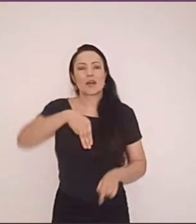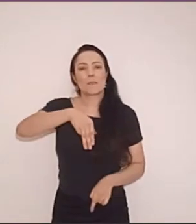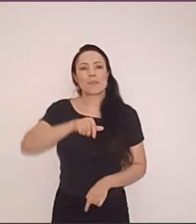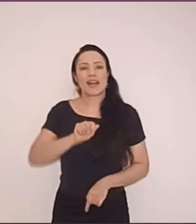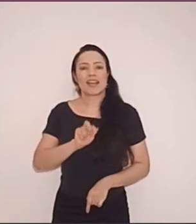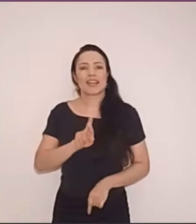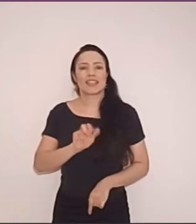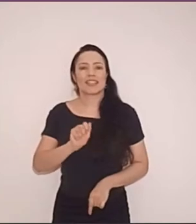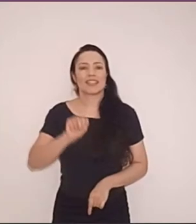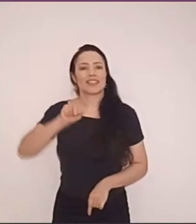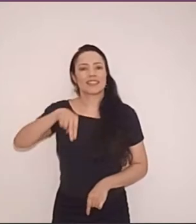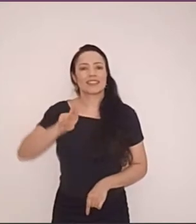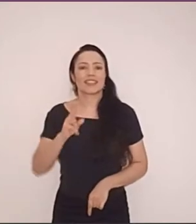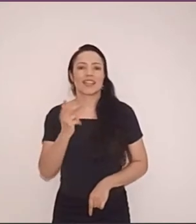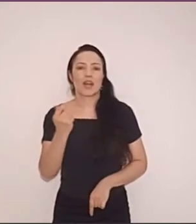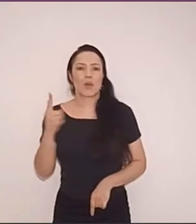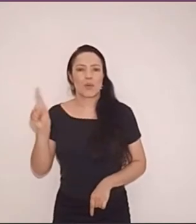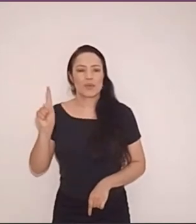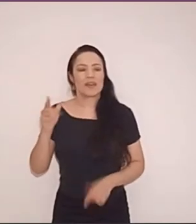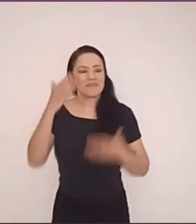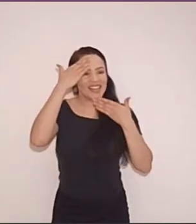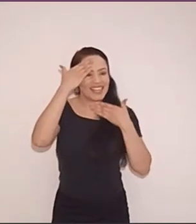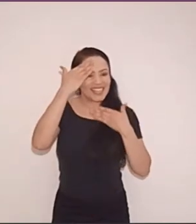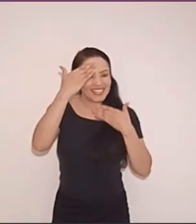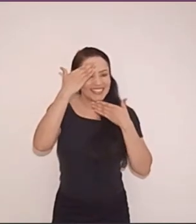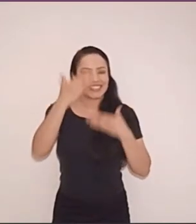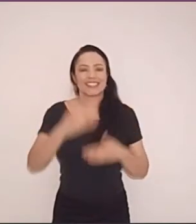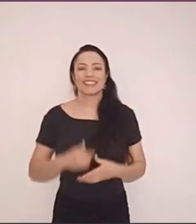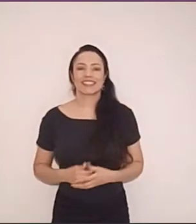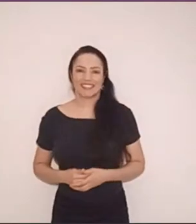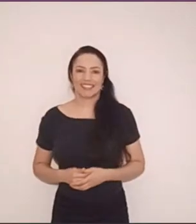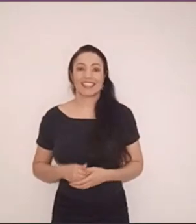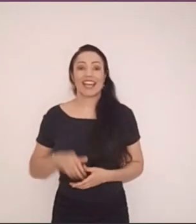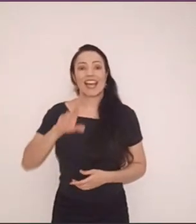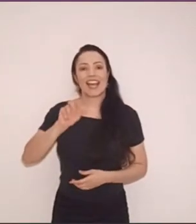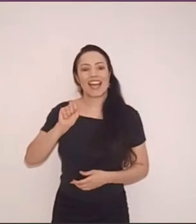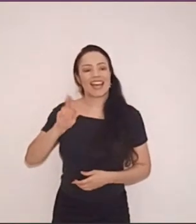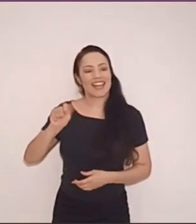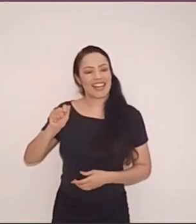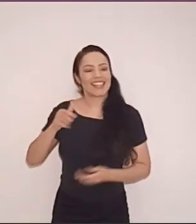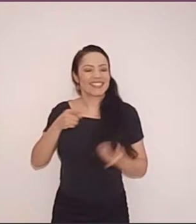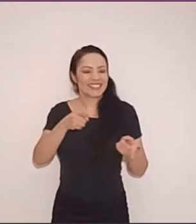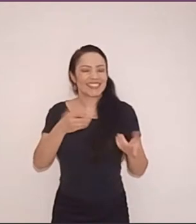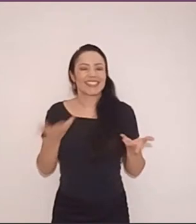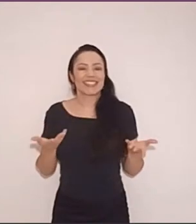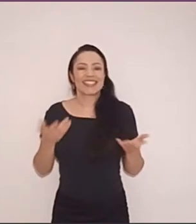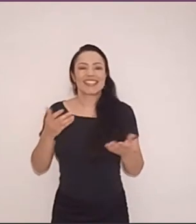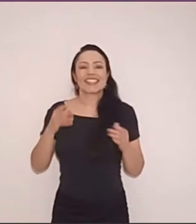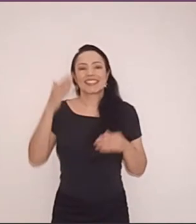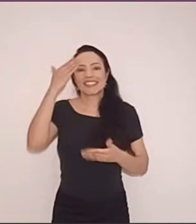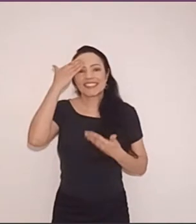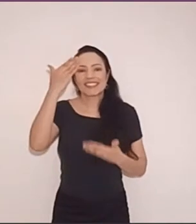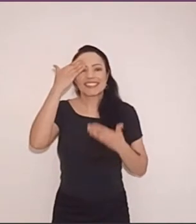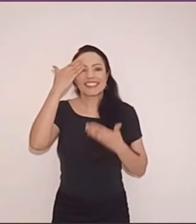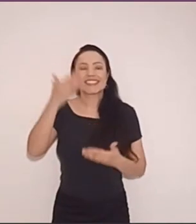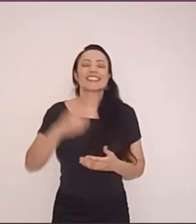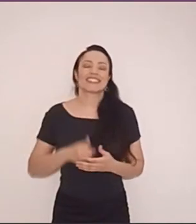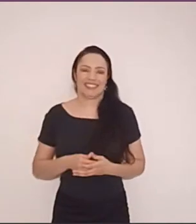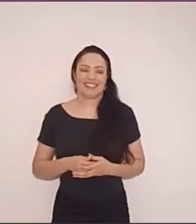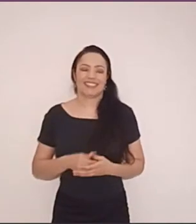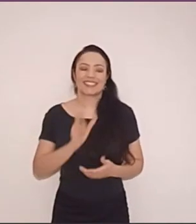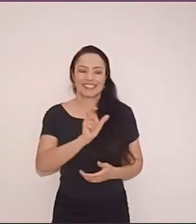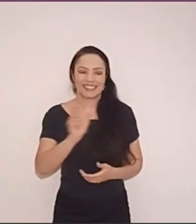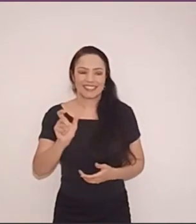aqui apresentando obrigado pela questão preta Rara obrigado pela pelas suas palavras